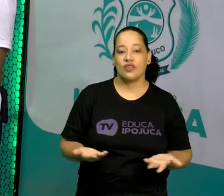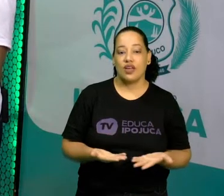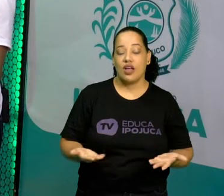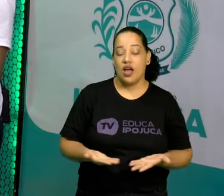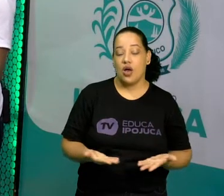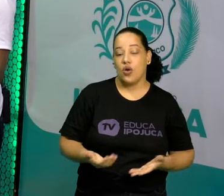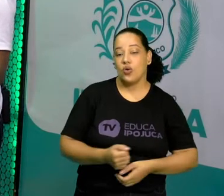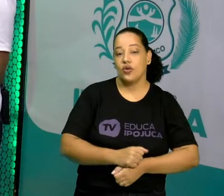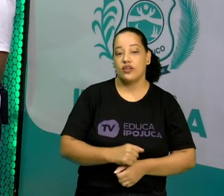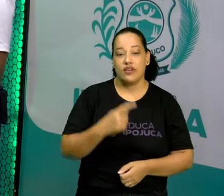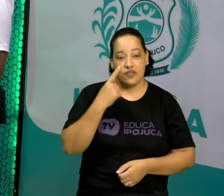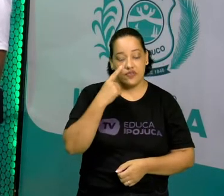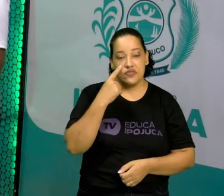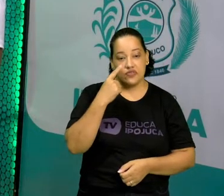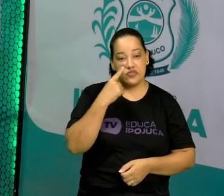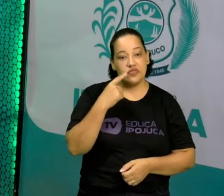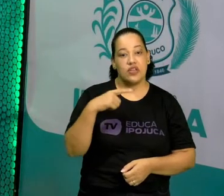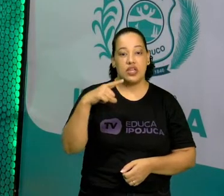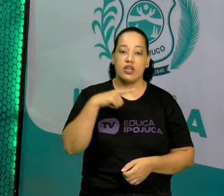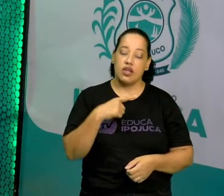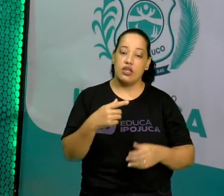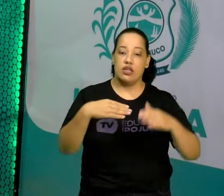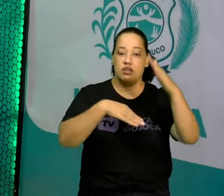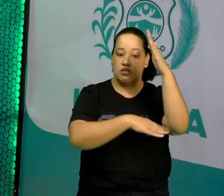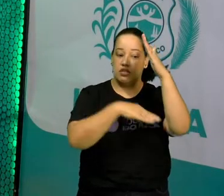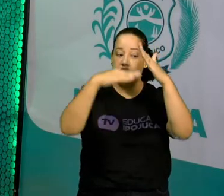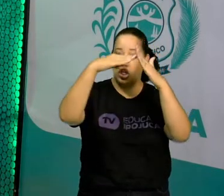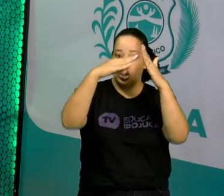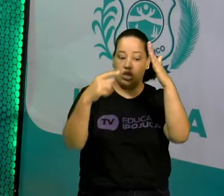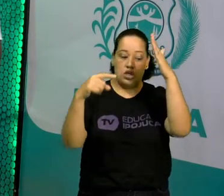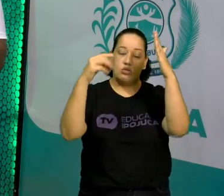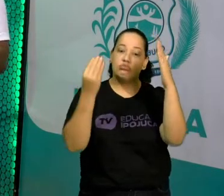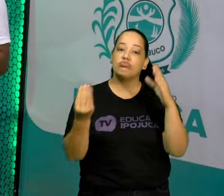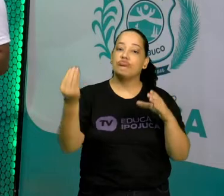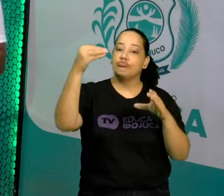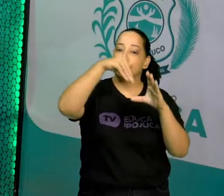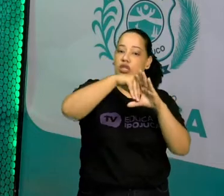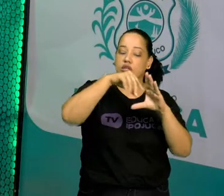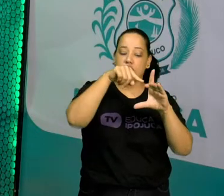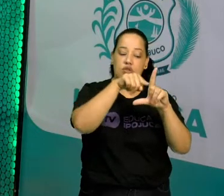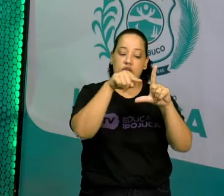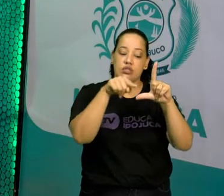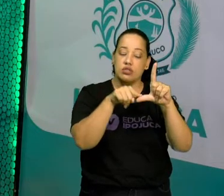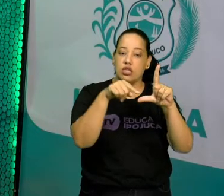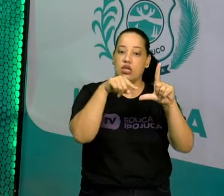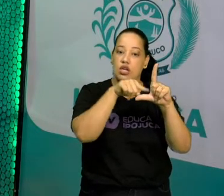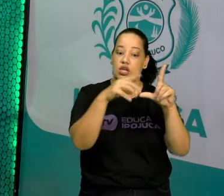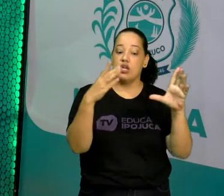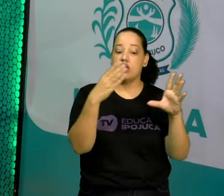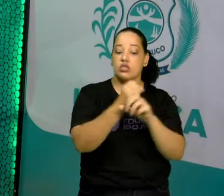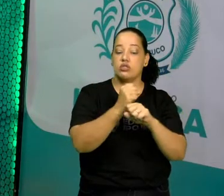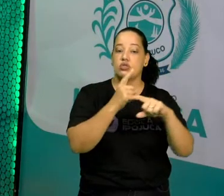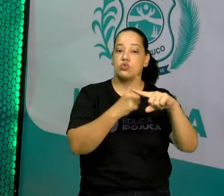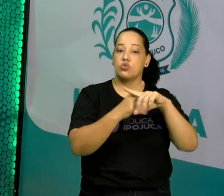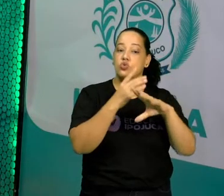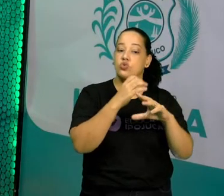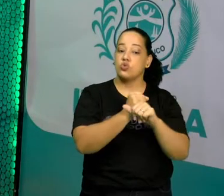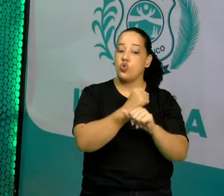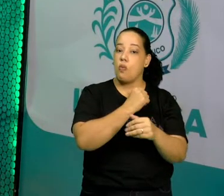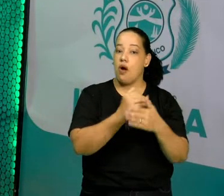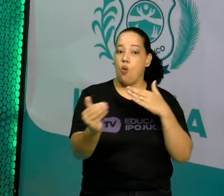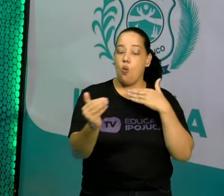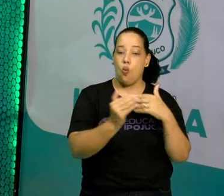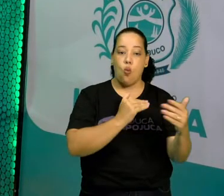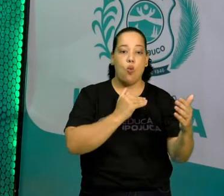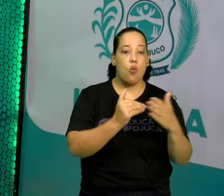e os ângulos internos do Triângulo a soma de qualquer guarde isso a soma de